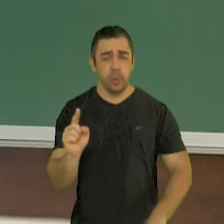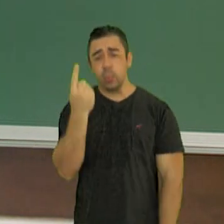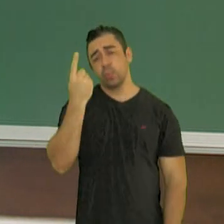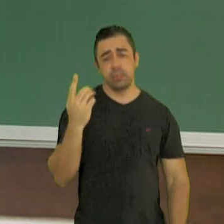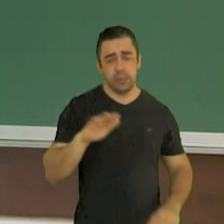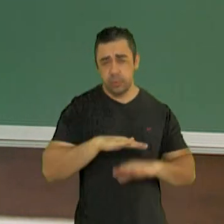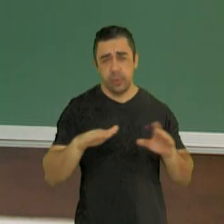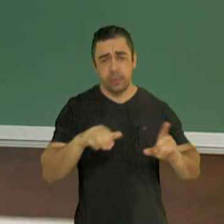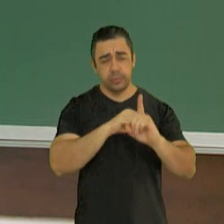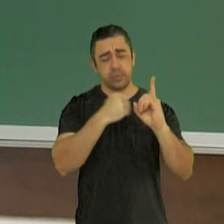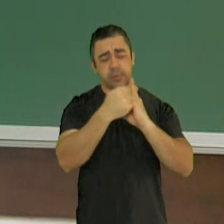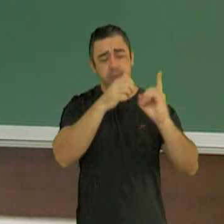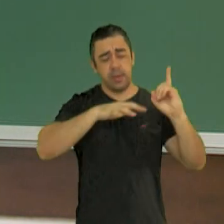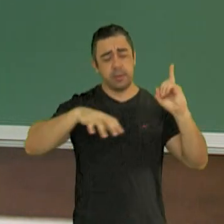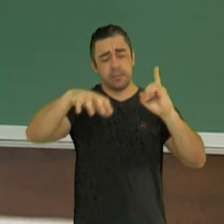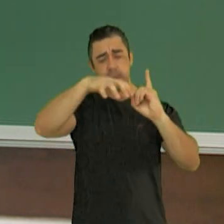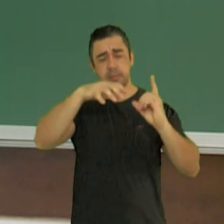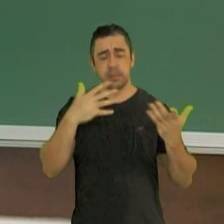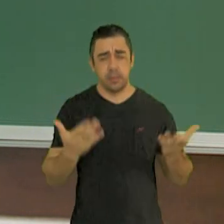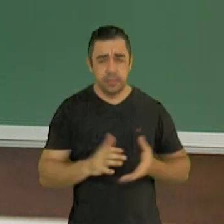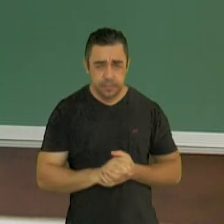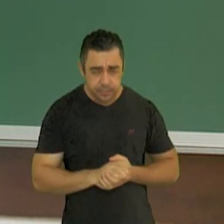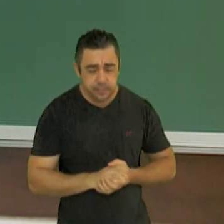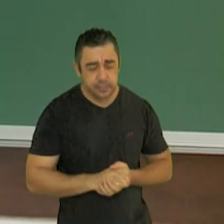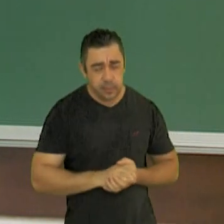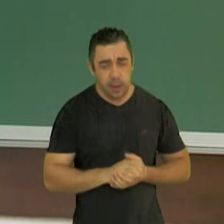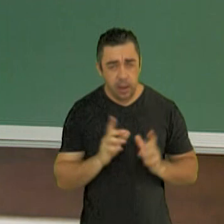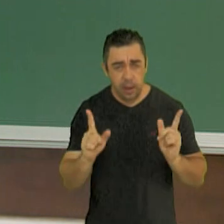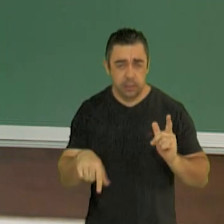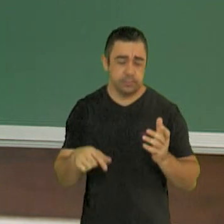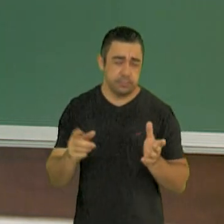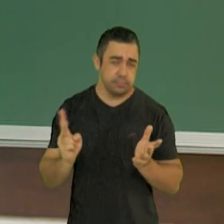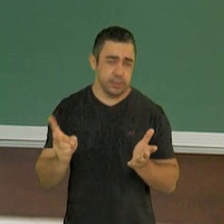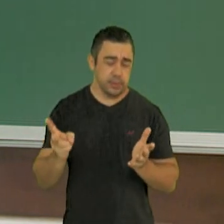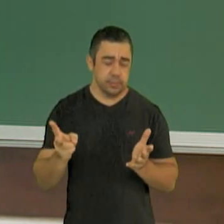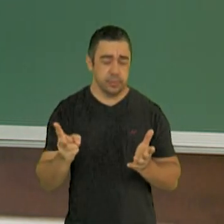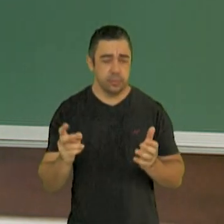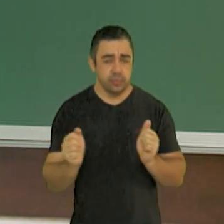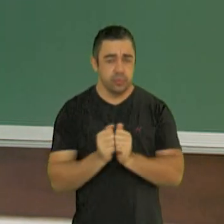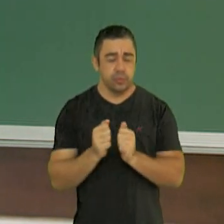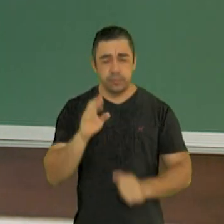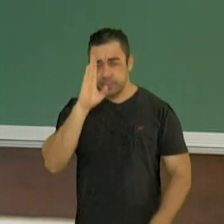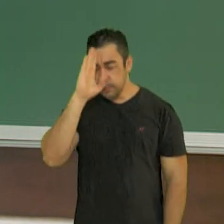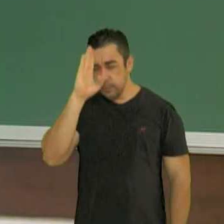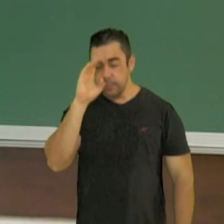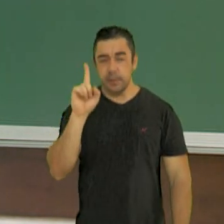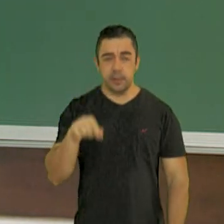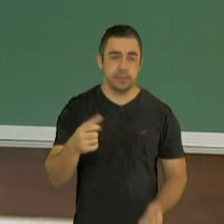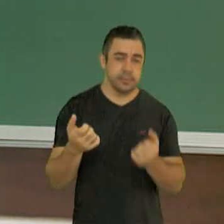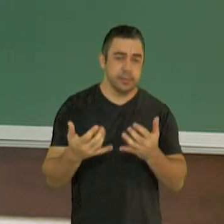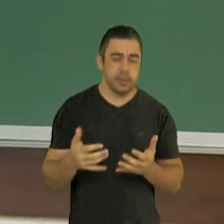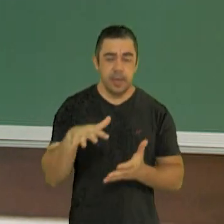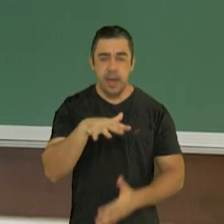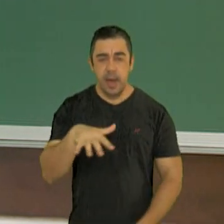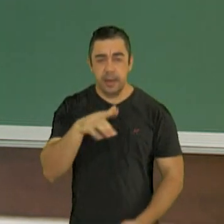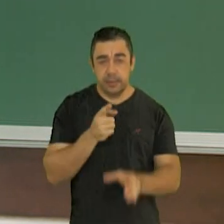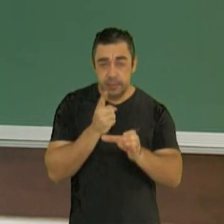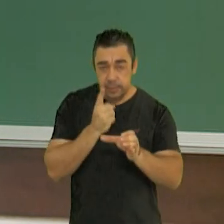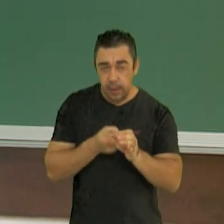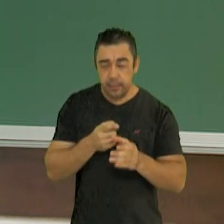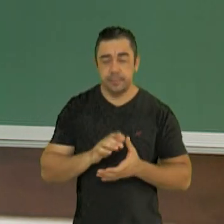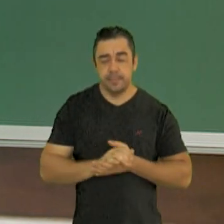né? A sociedade e o espaço, elas acabam se tornando uma coisa só, principalmente se falando em áreas